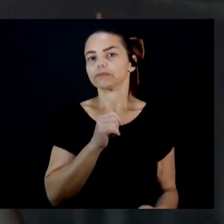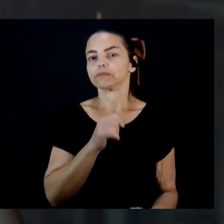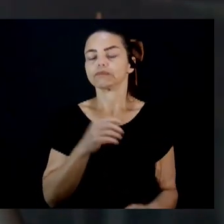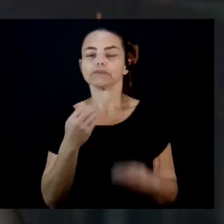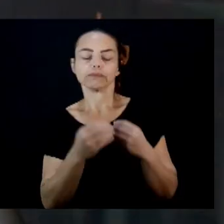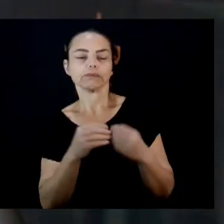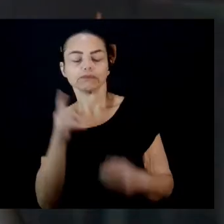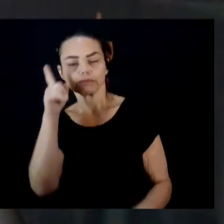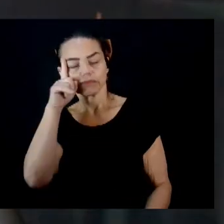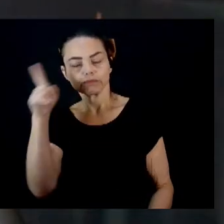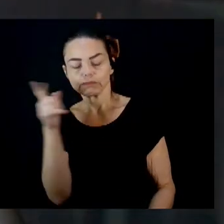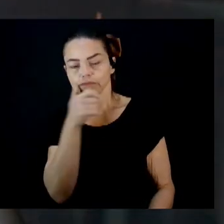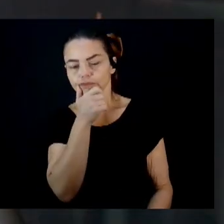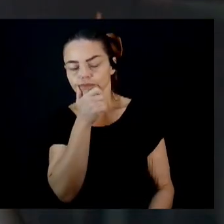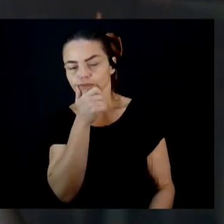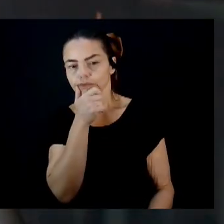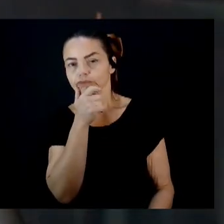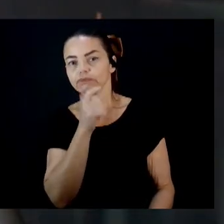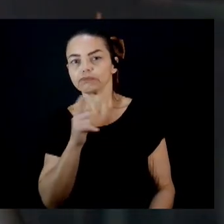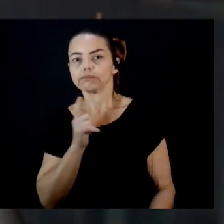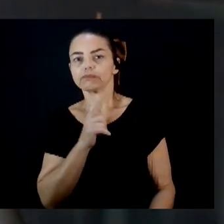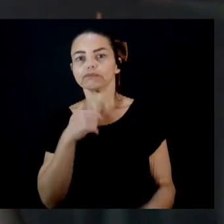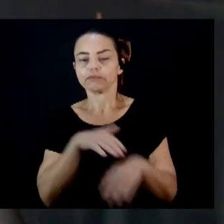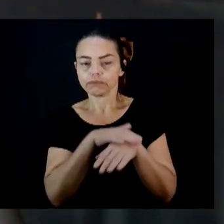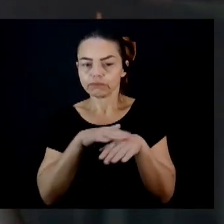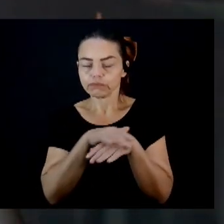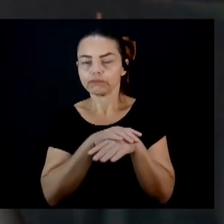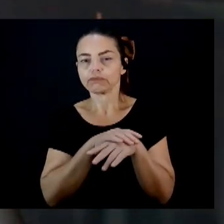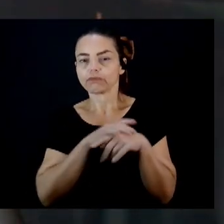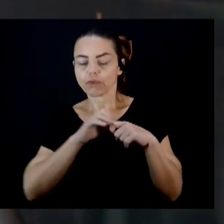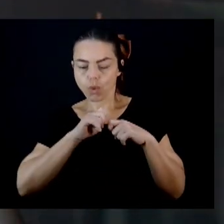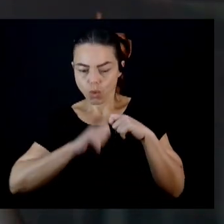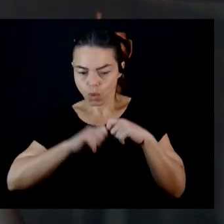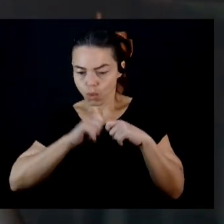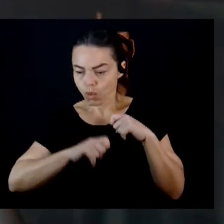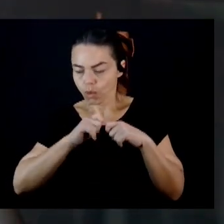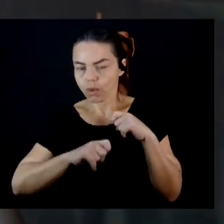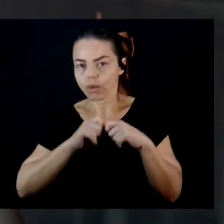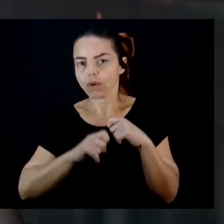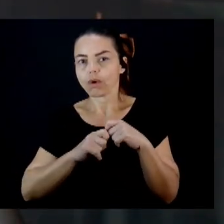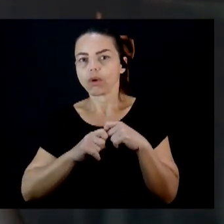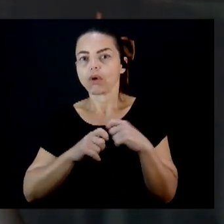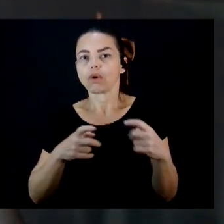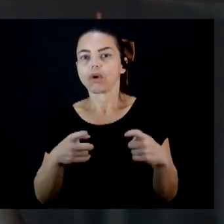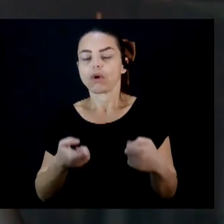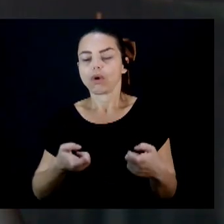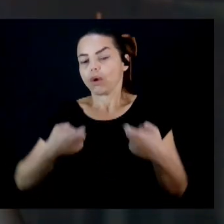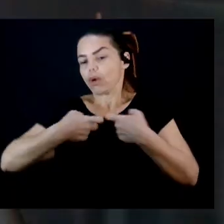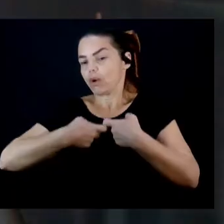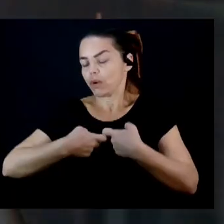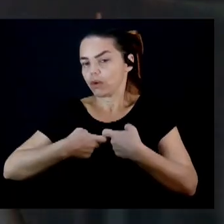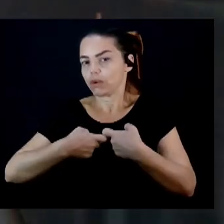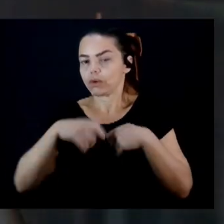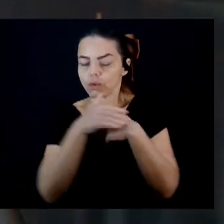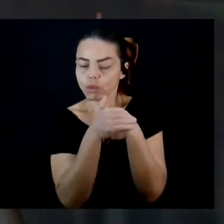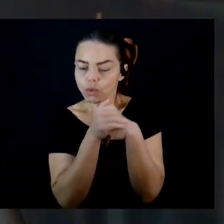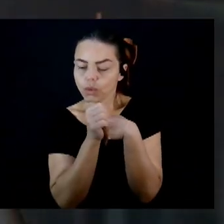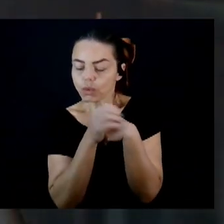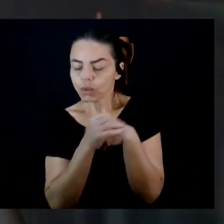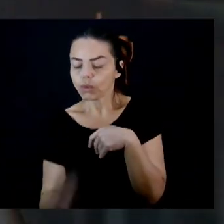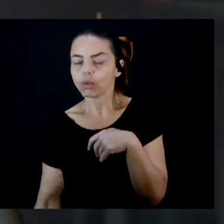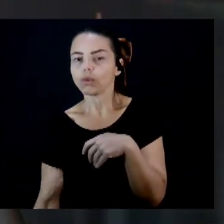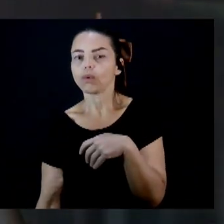né? Então, quando a gente está falando de sexo, a gente está falando de sexualidade, a gente está falando de afeto. E a maneira com que a gente